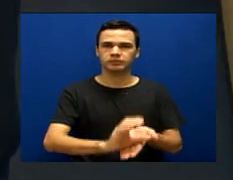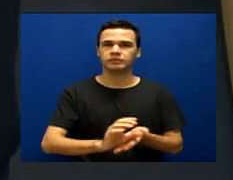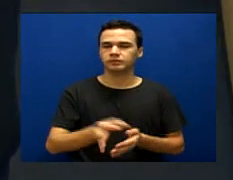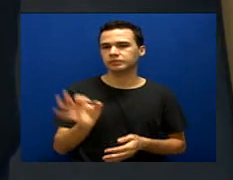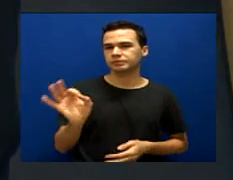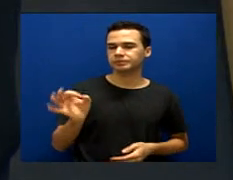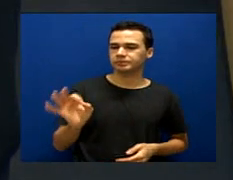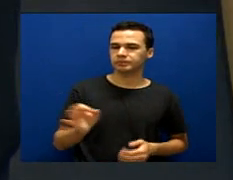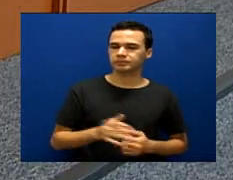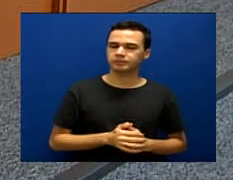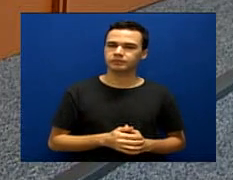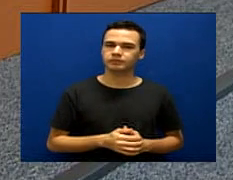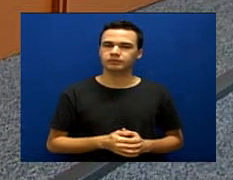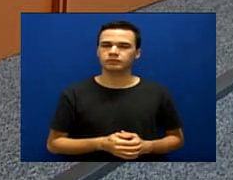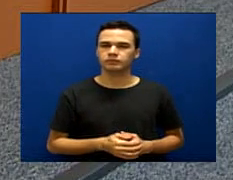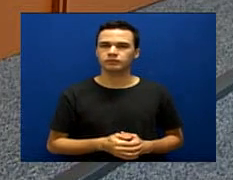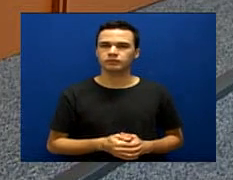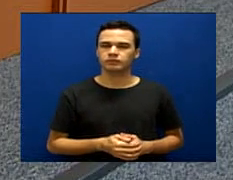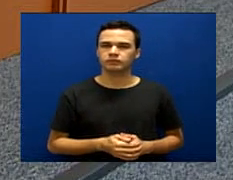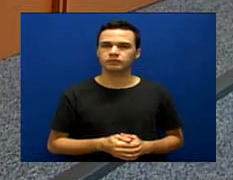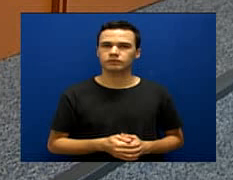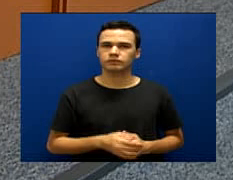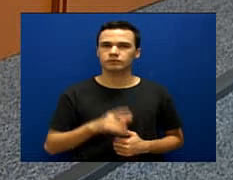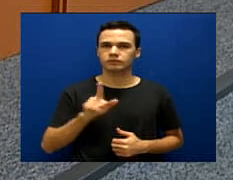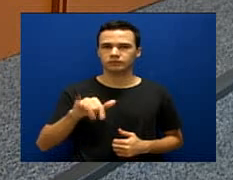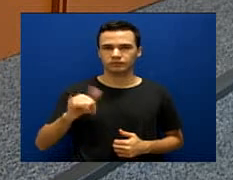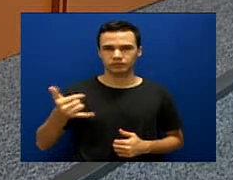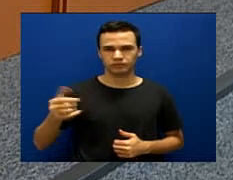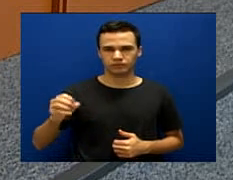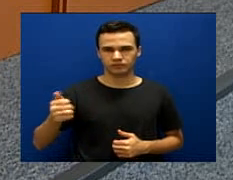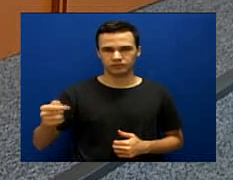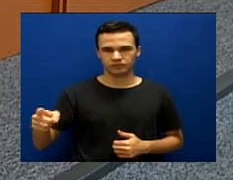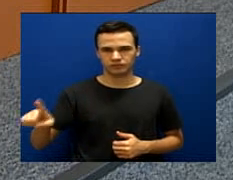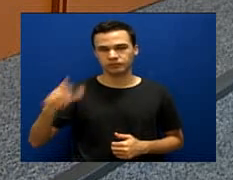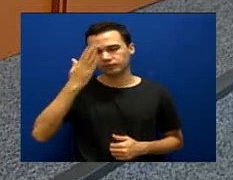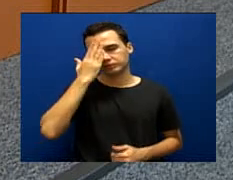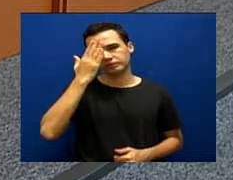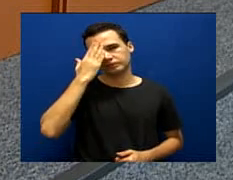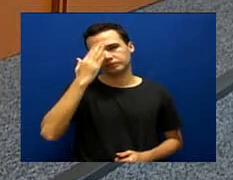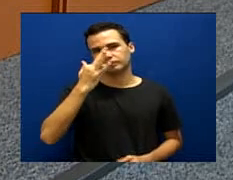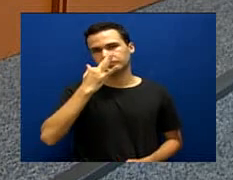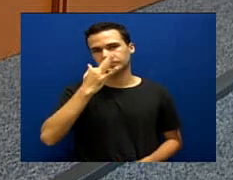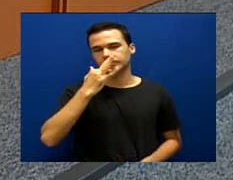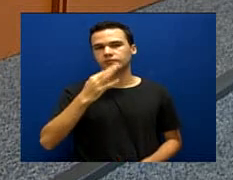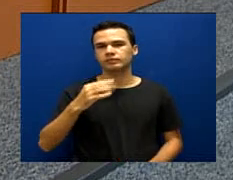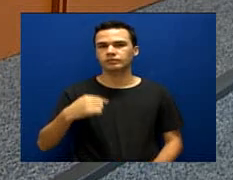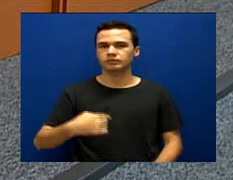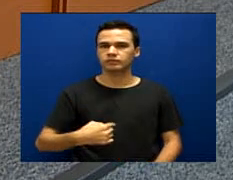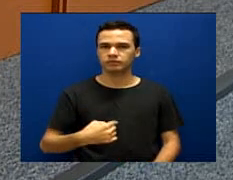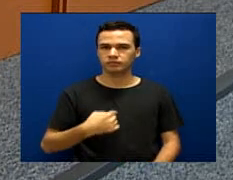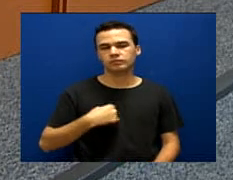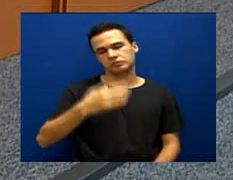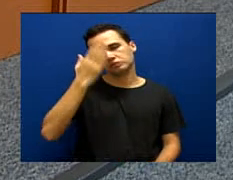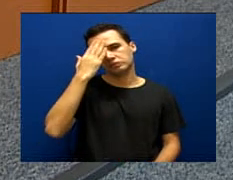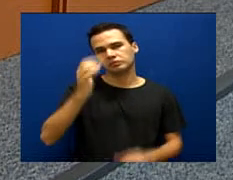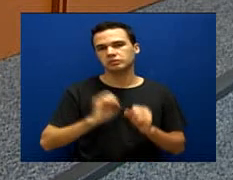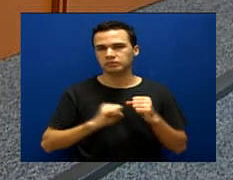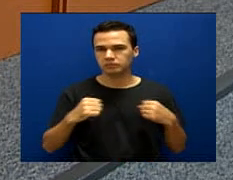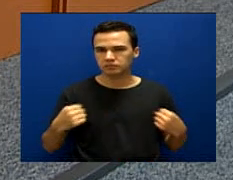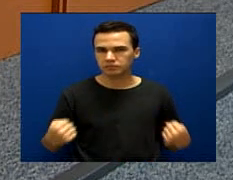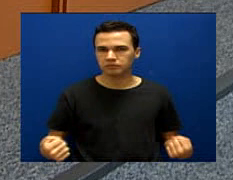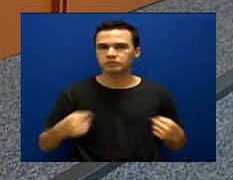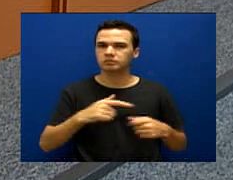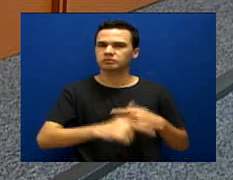é interessante, que o João sou testemunha disso, e a gente sabe do empenho e